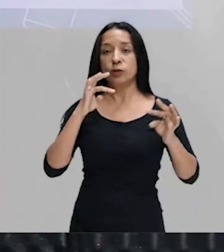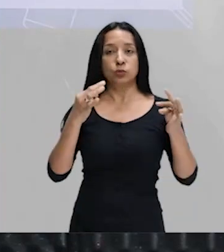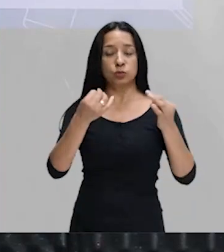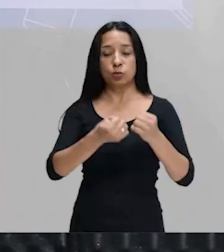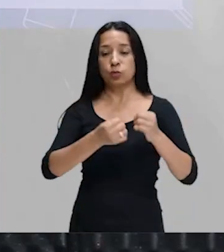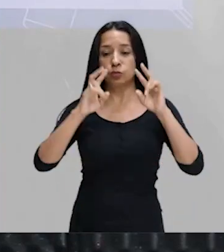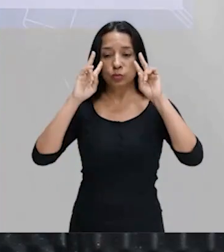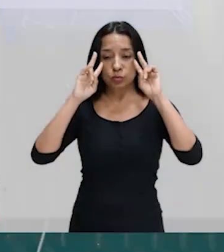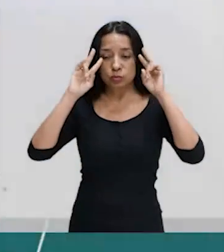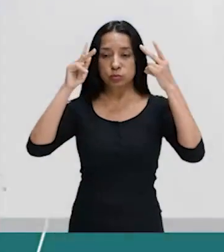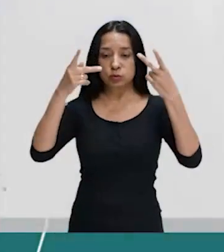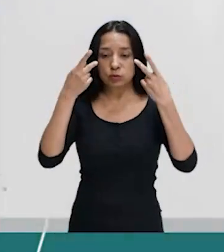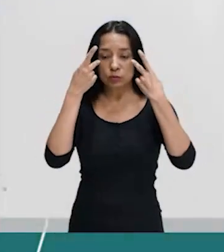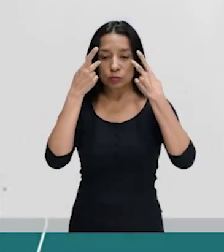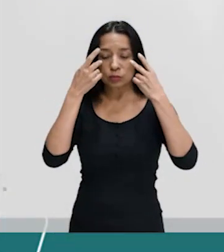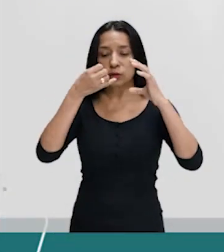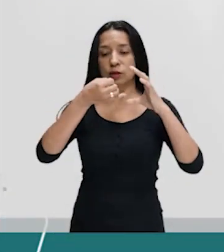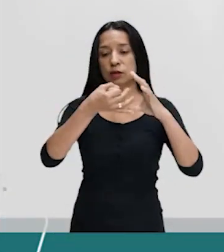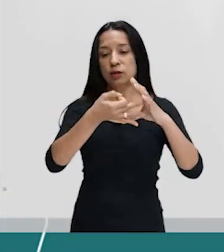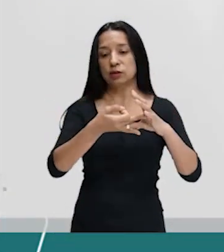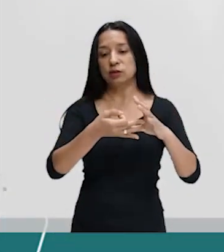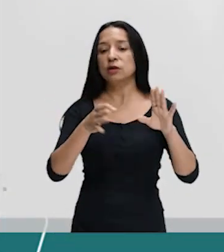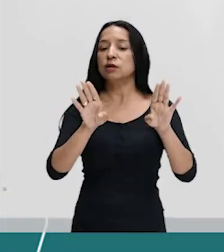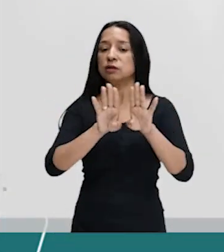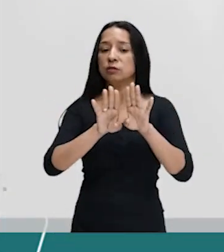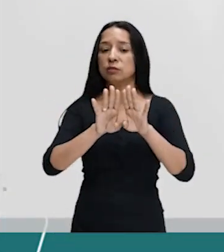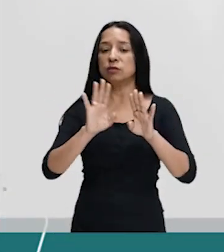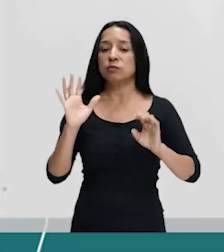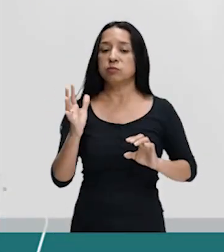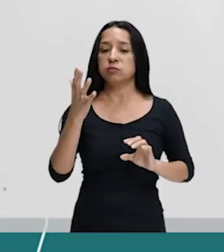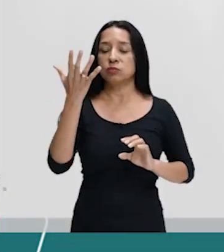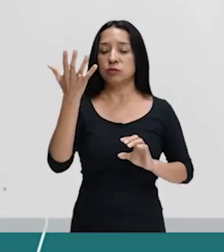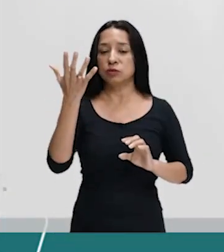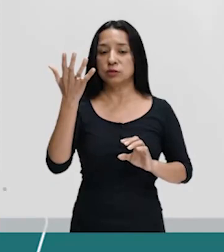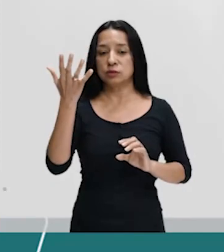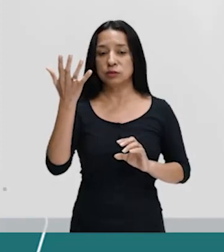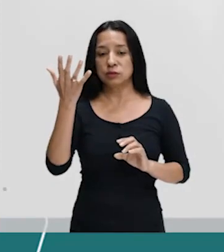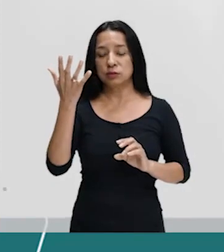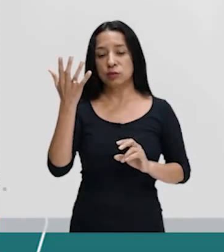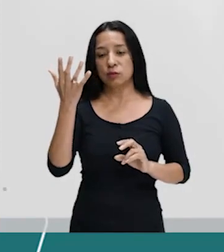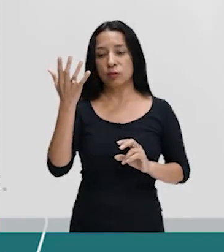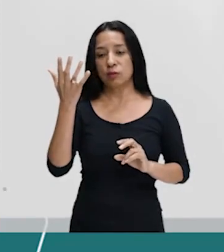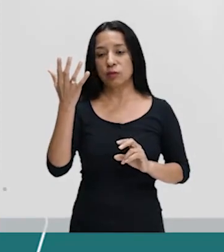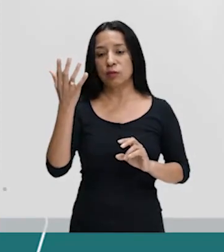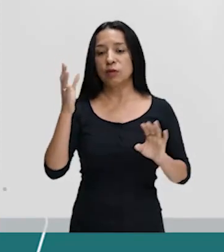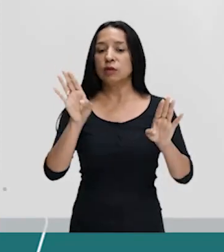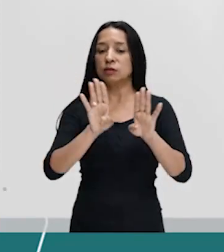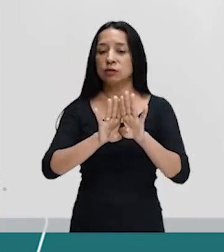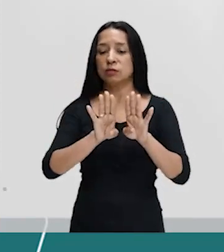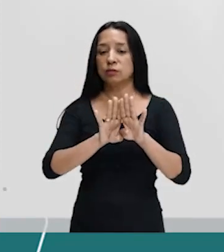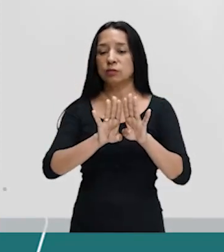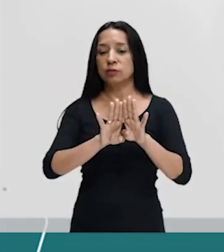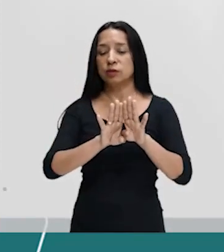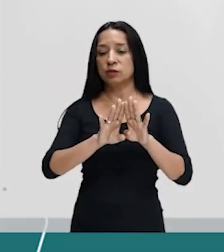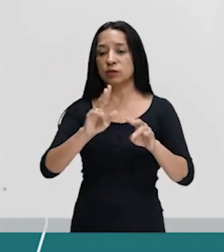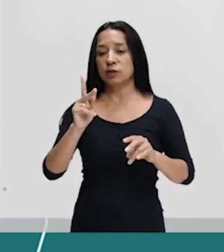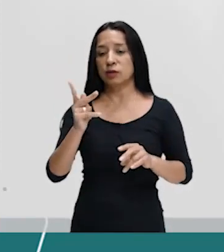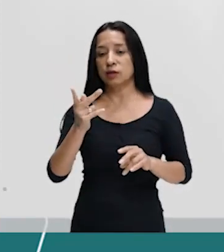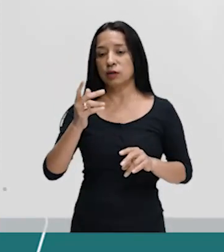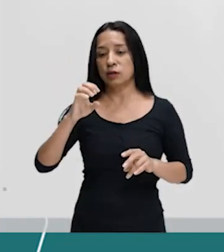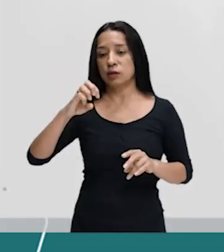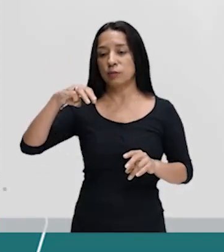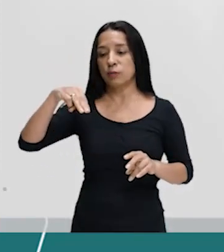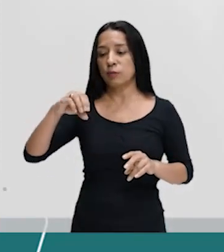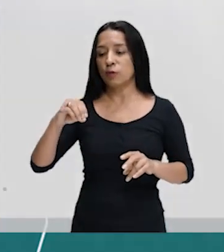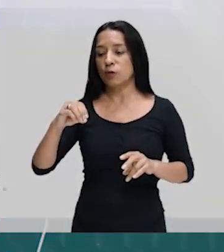daltônicos. Tá? Essa característica também vai acontecer, pessoal, vai acontecer também com a hemofilia.